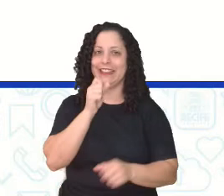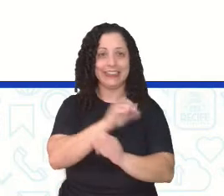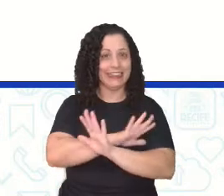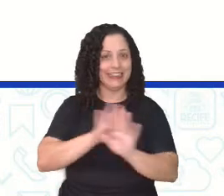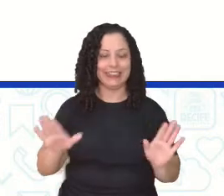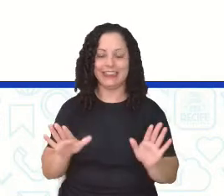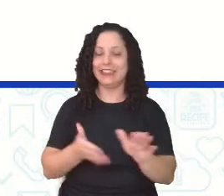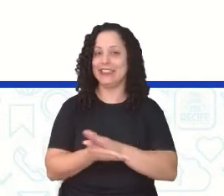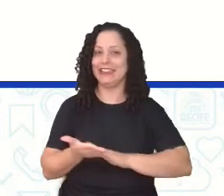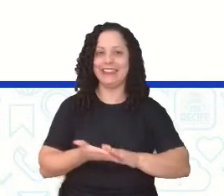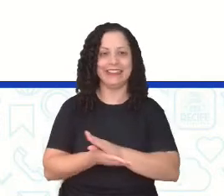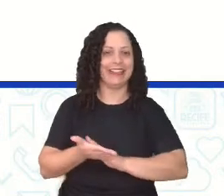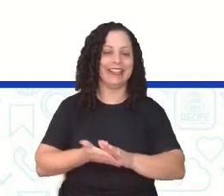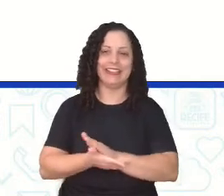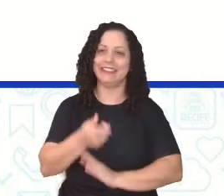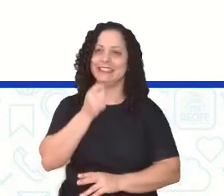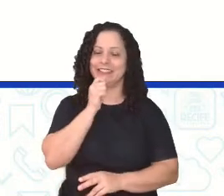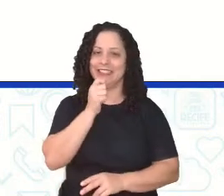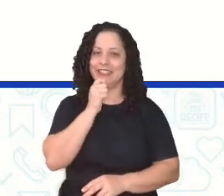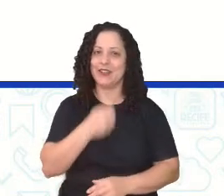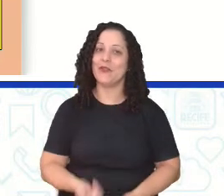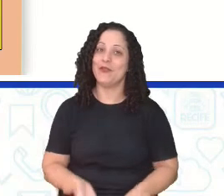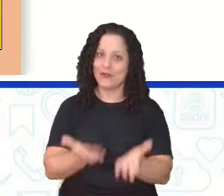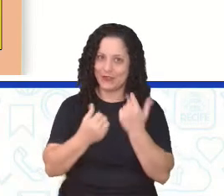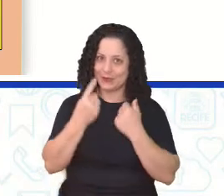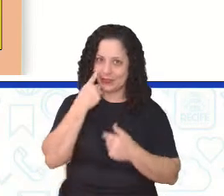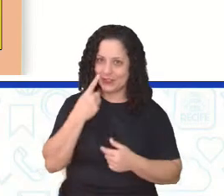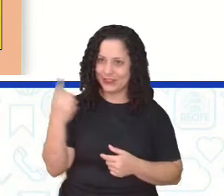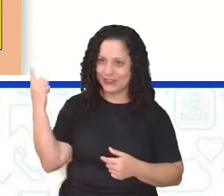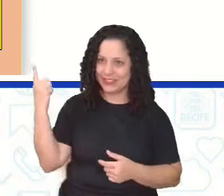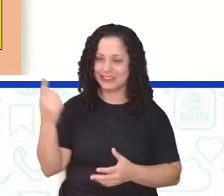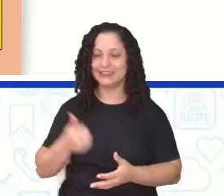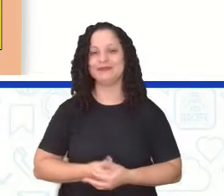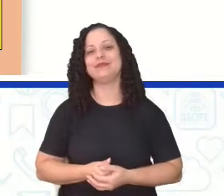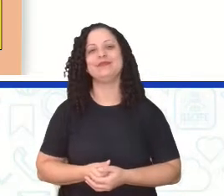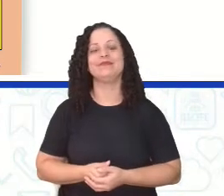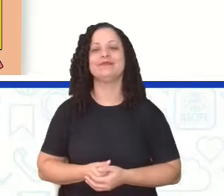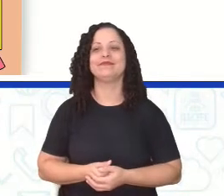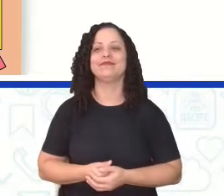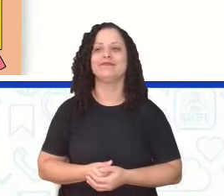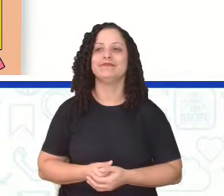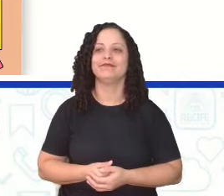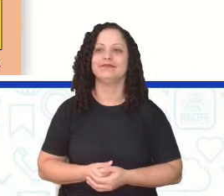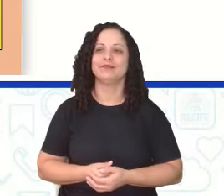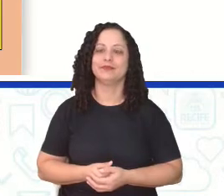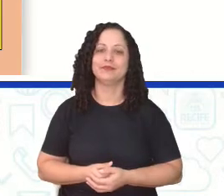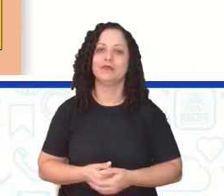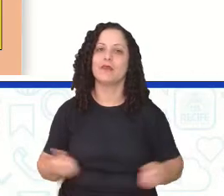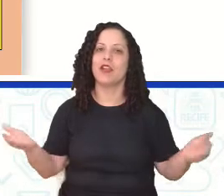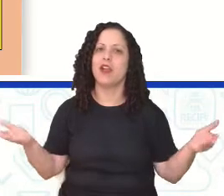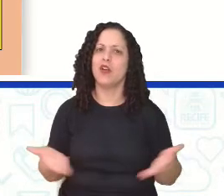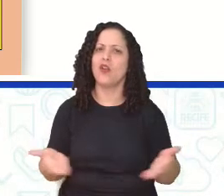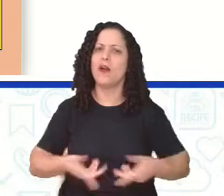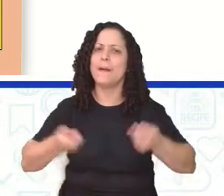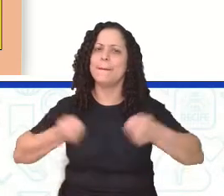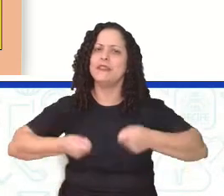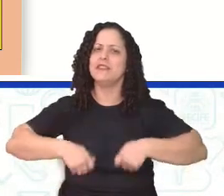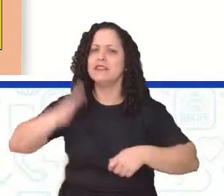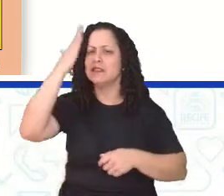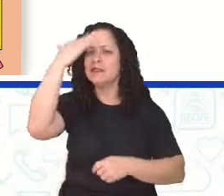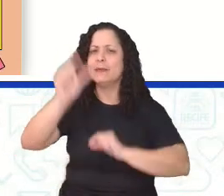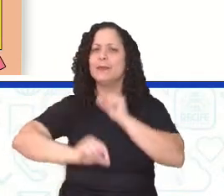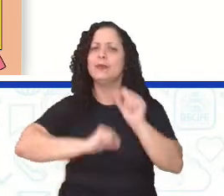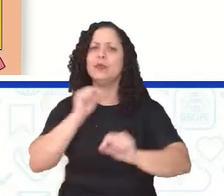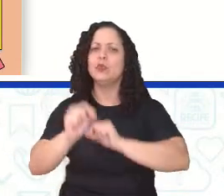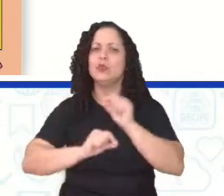dúvida ainda. Então, vamos nós. Aqui, pessoal, o que eu preciso saber quando eu estou